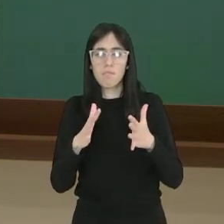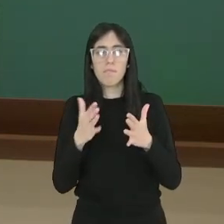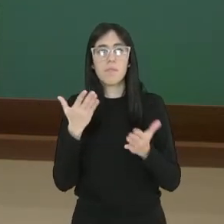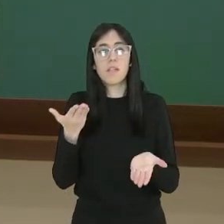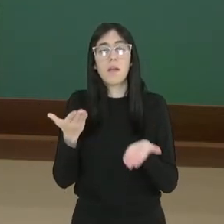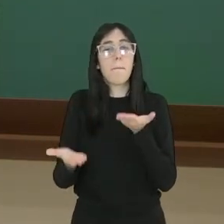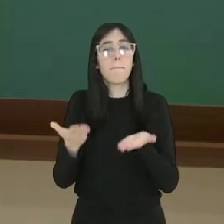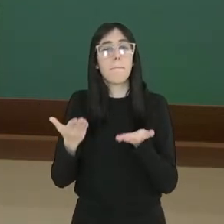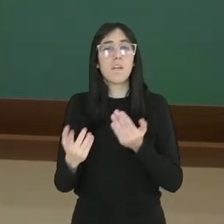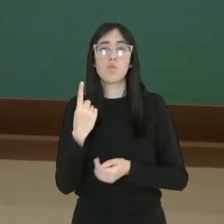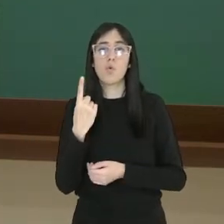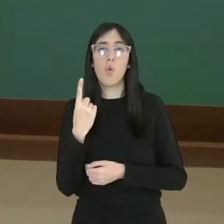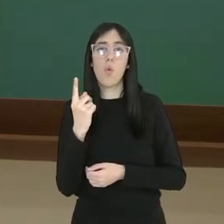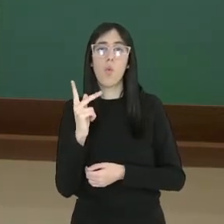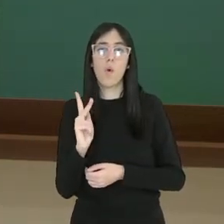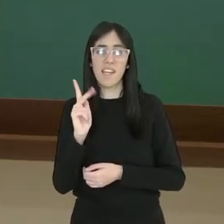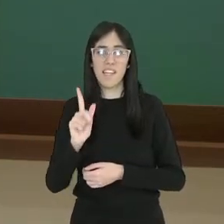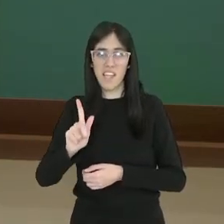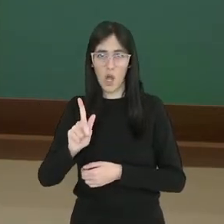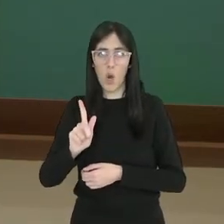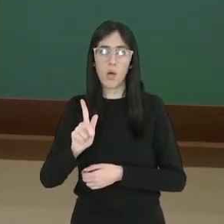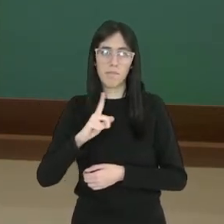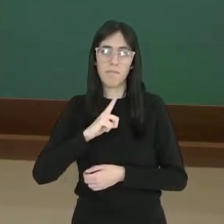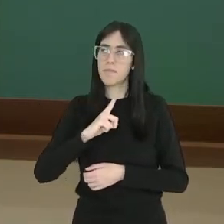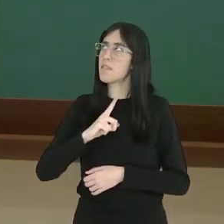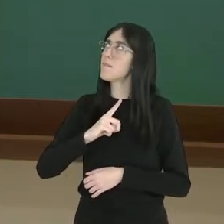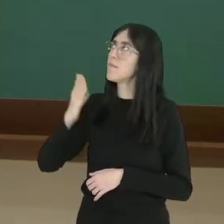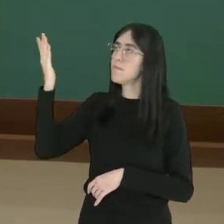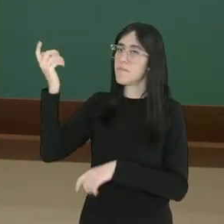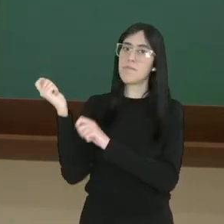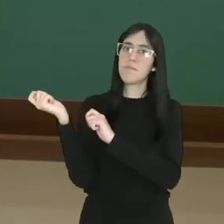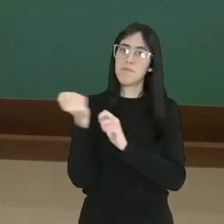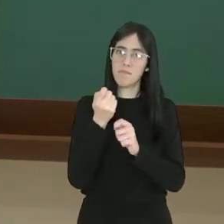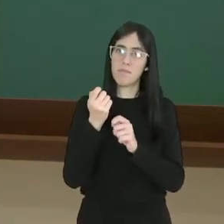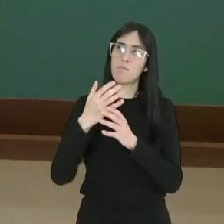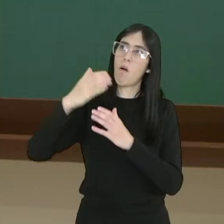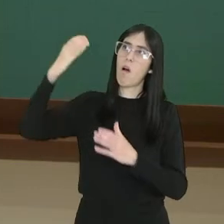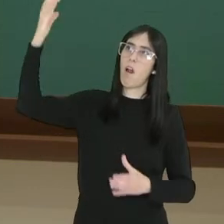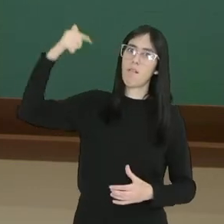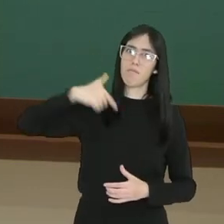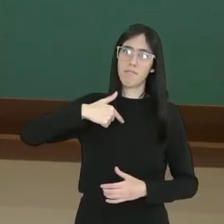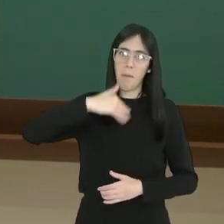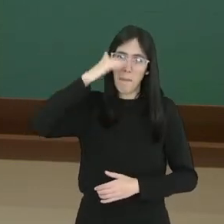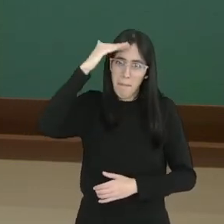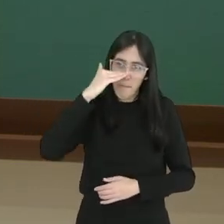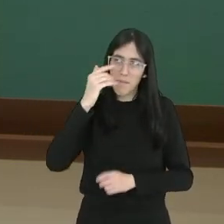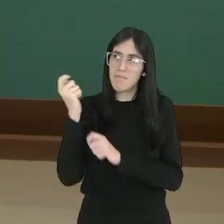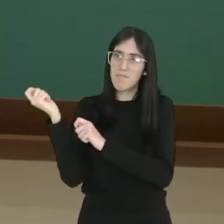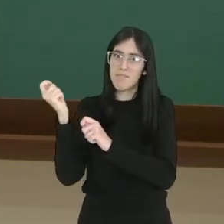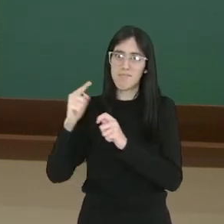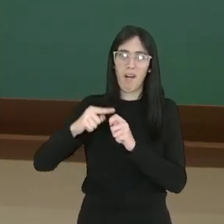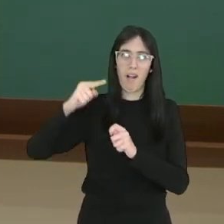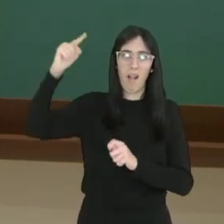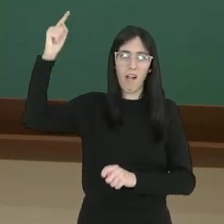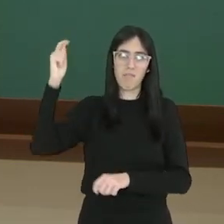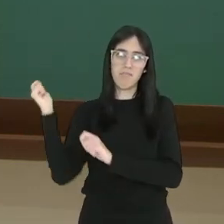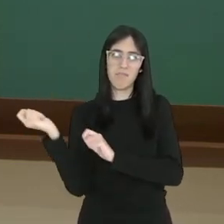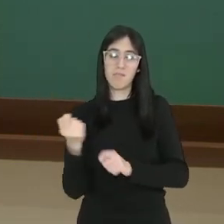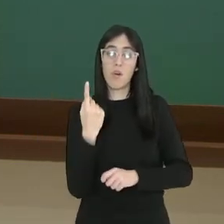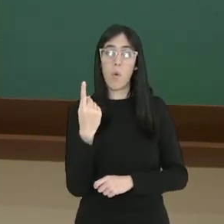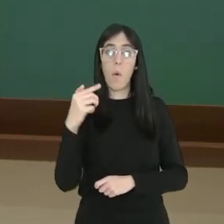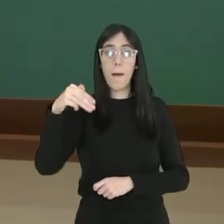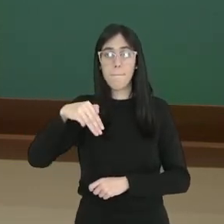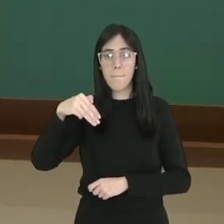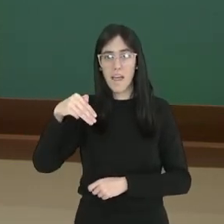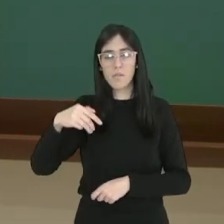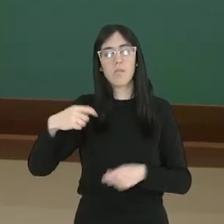né? Pelo menos para a dimensão da professora que está falando com vocês, é um taco comprido, né? Quase da minha altura, 1,6 m mais ou menos ali de comprimento. E